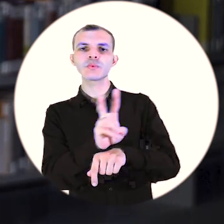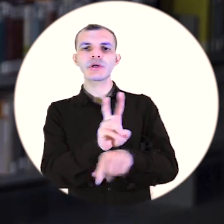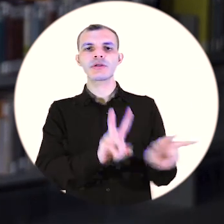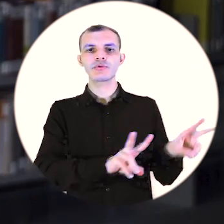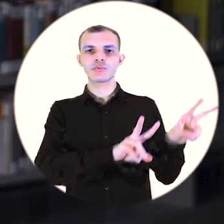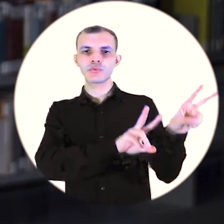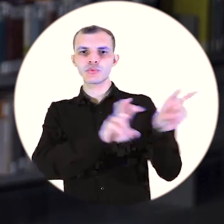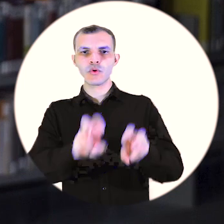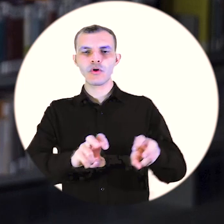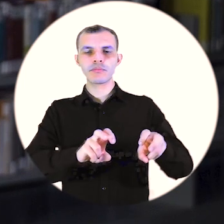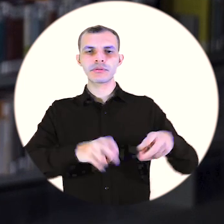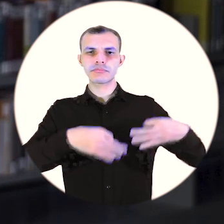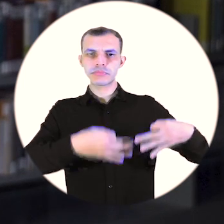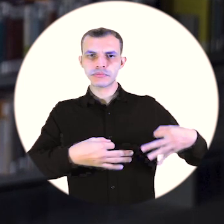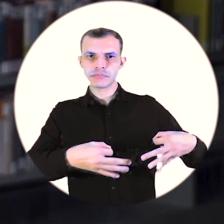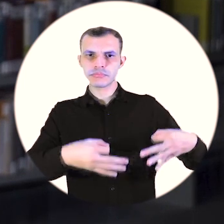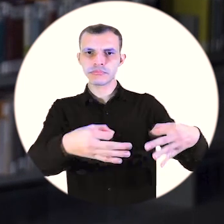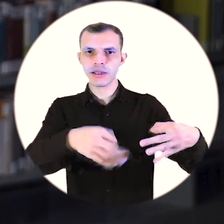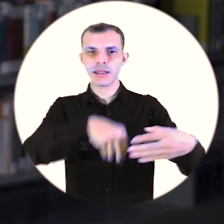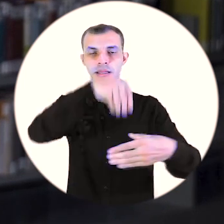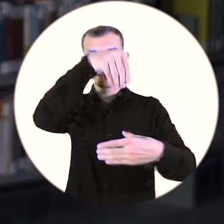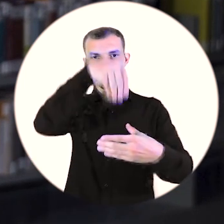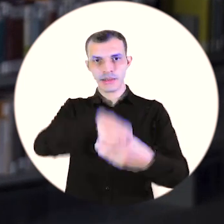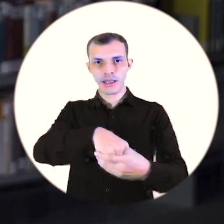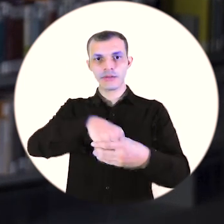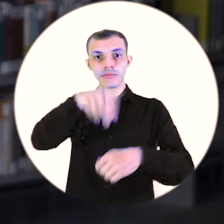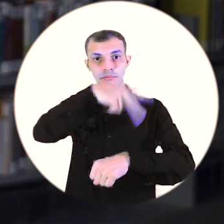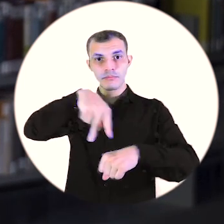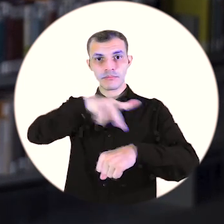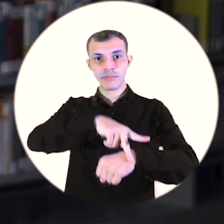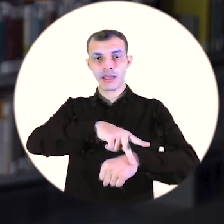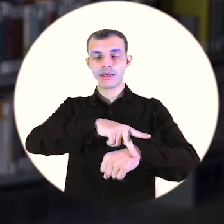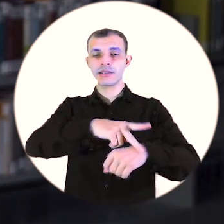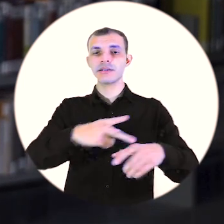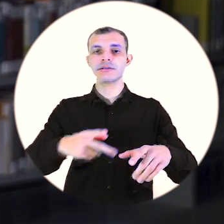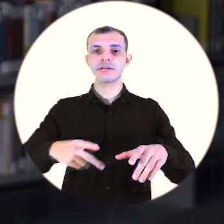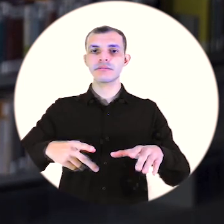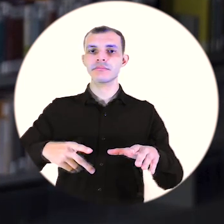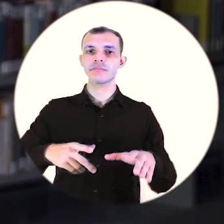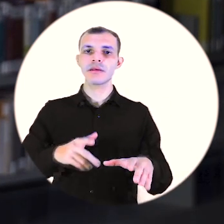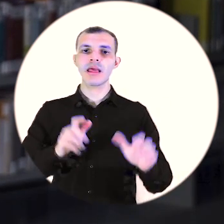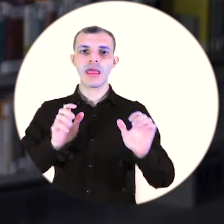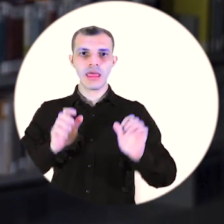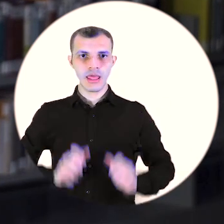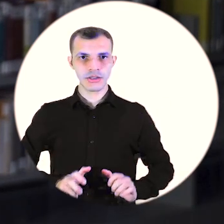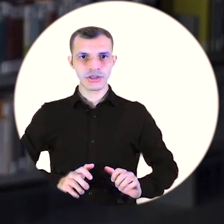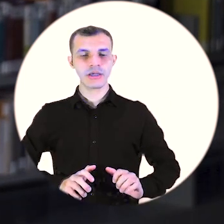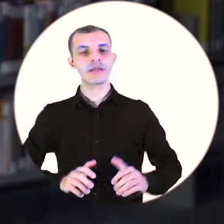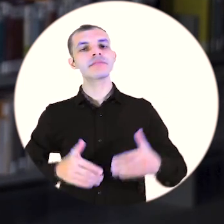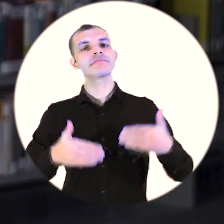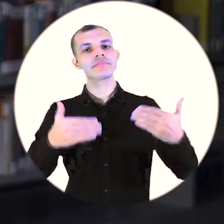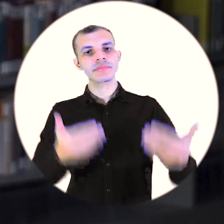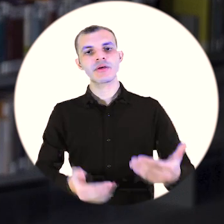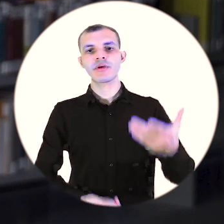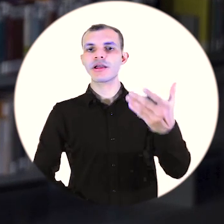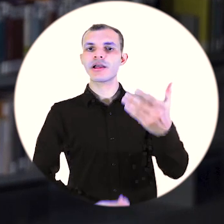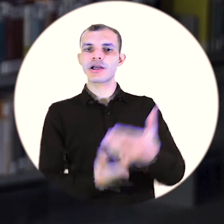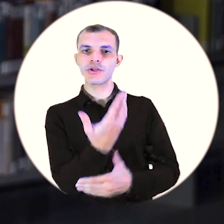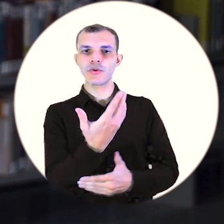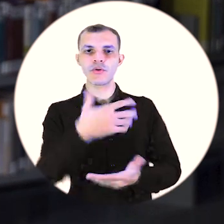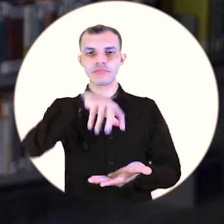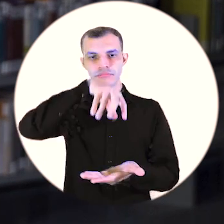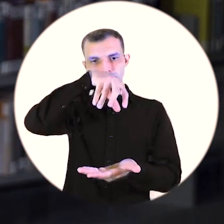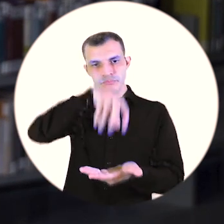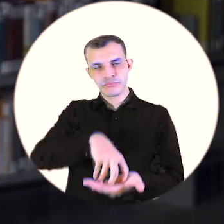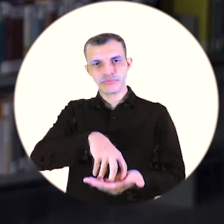em trâmite em todas as seccionais do país e nos órgãos do Conselho Federal da OAB, foi instituída a Corregedoria Geral